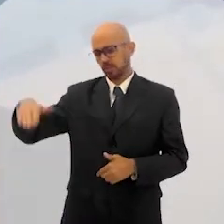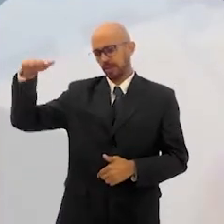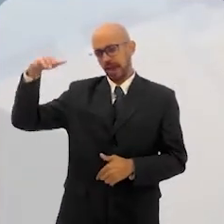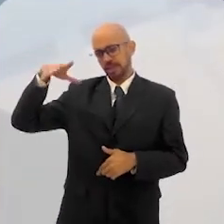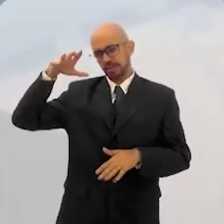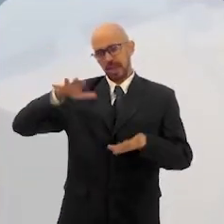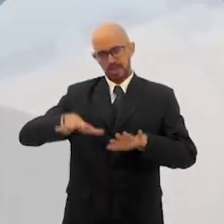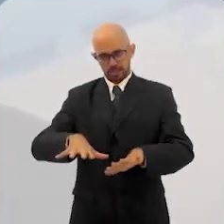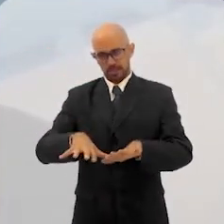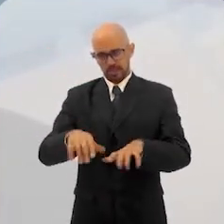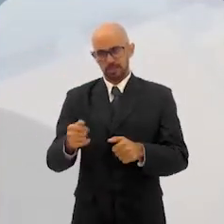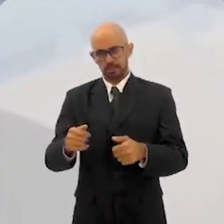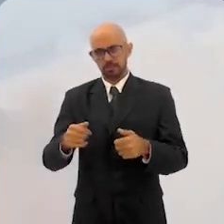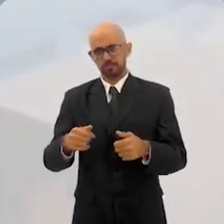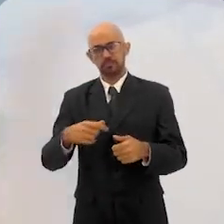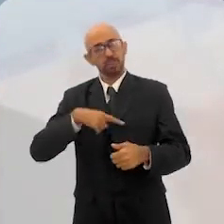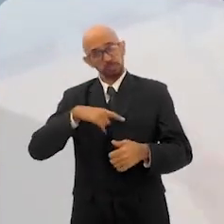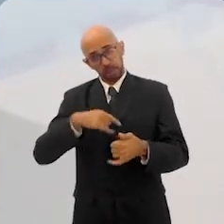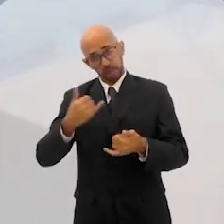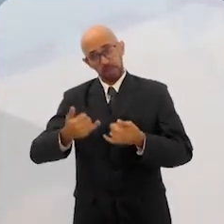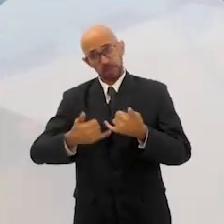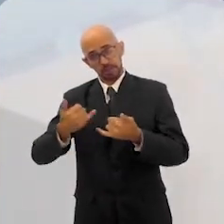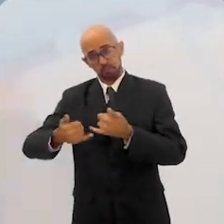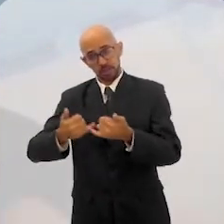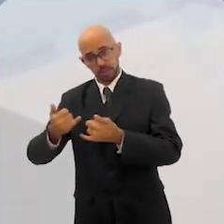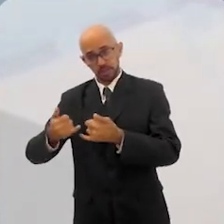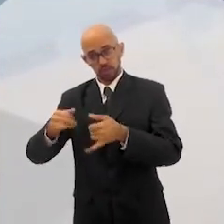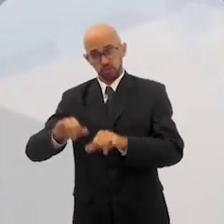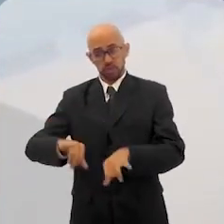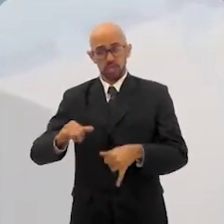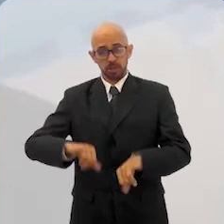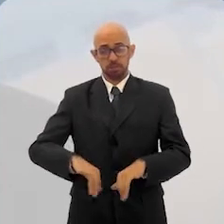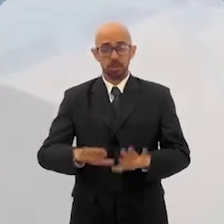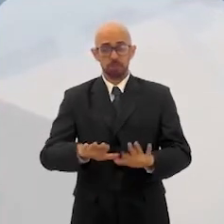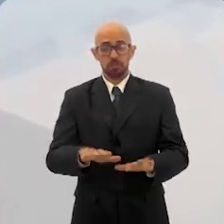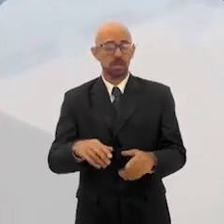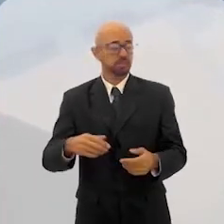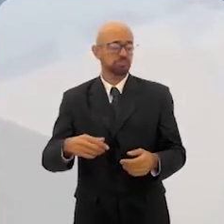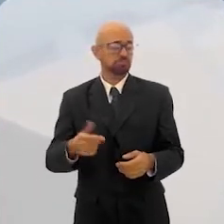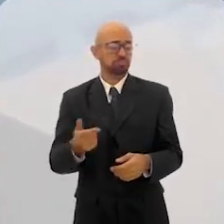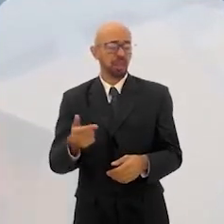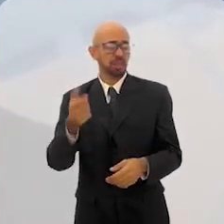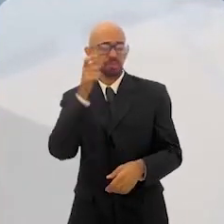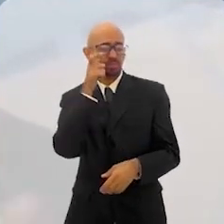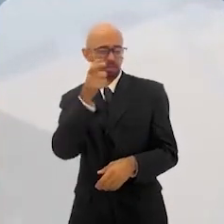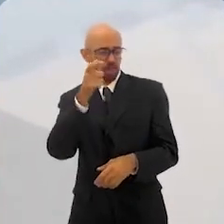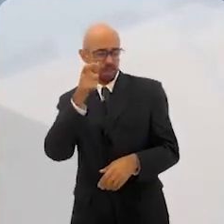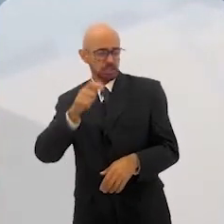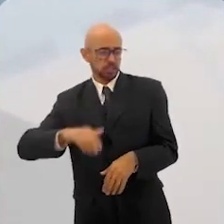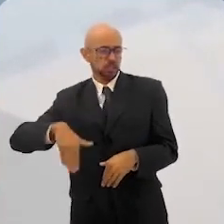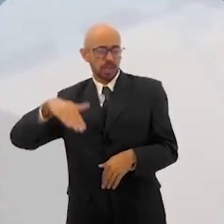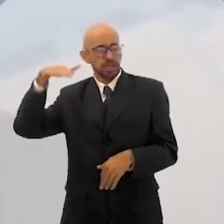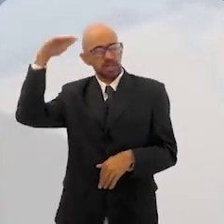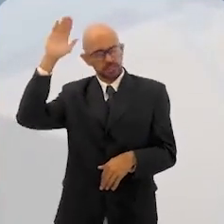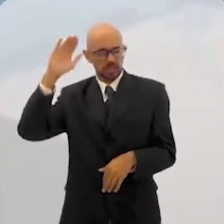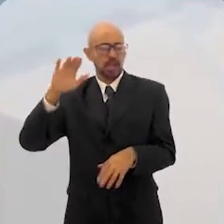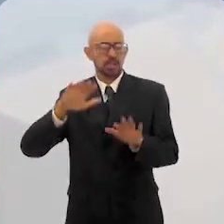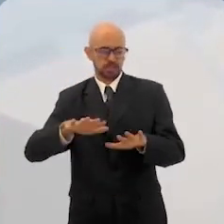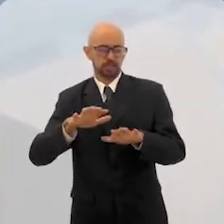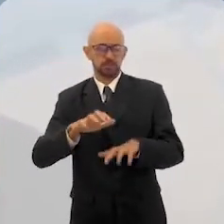daqueles brinquedos de química, né? Mas você não necessariamente tem uma formação que você deseja ser